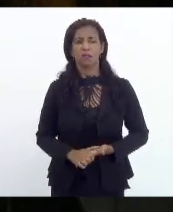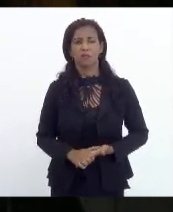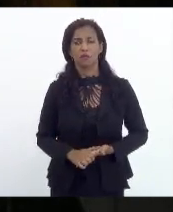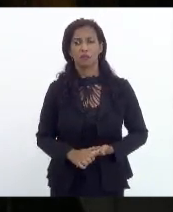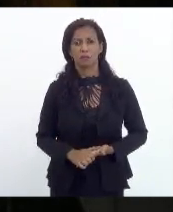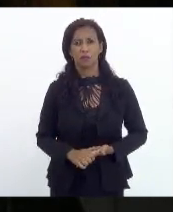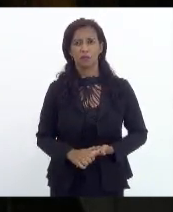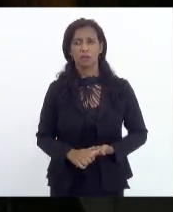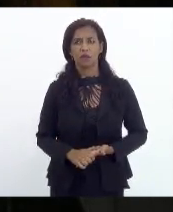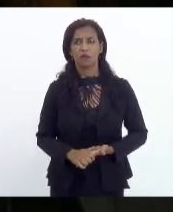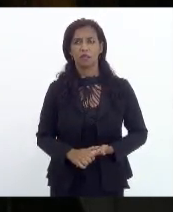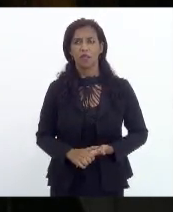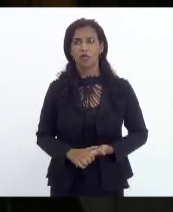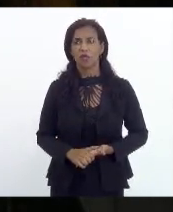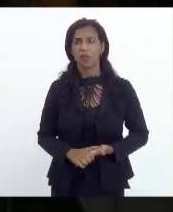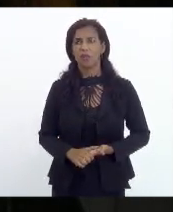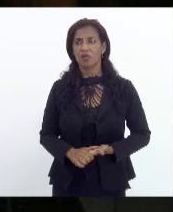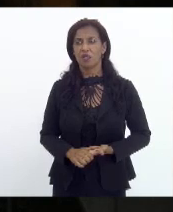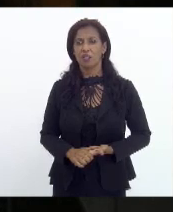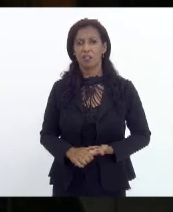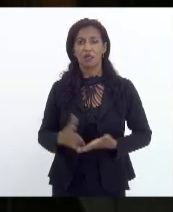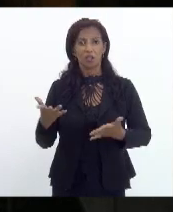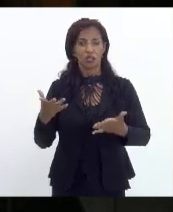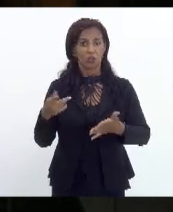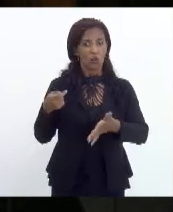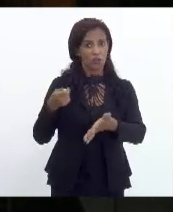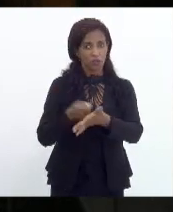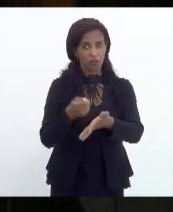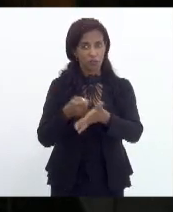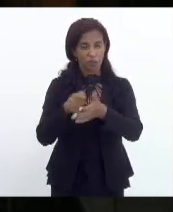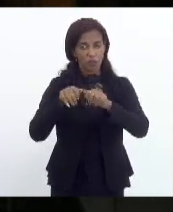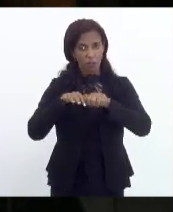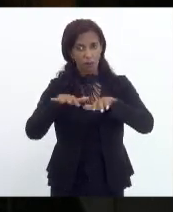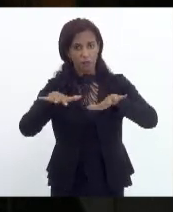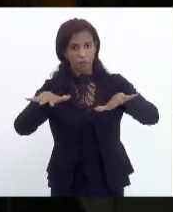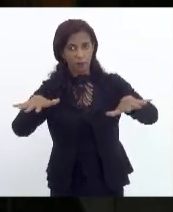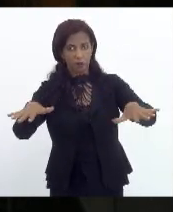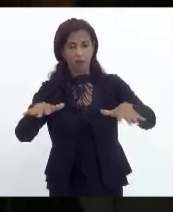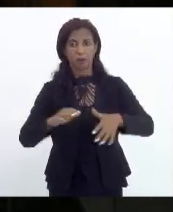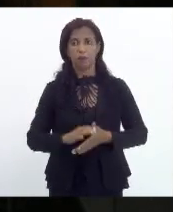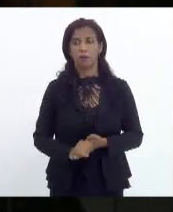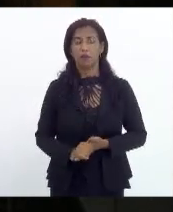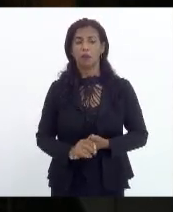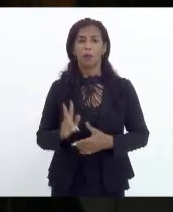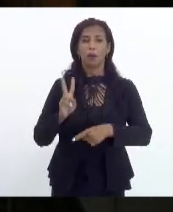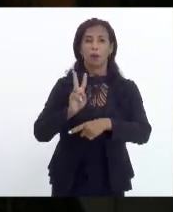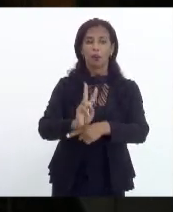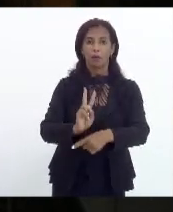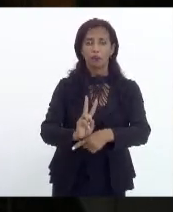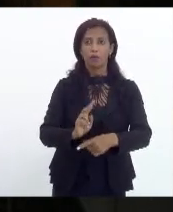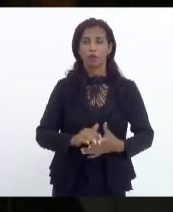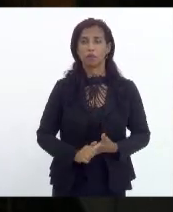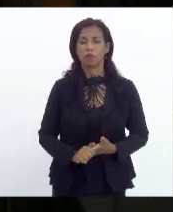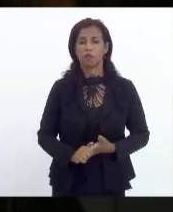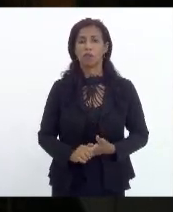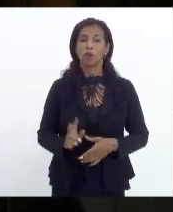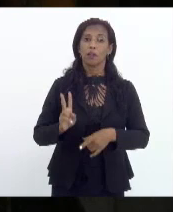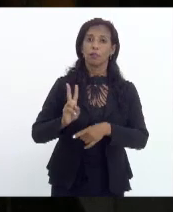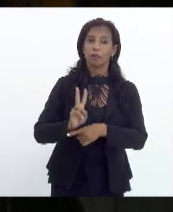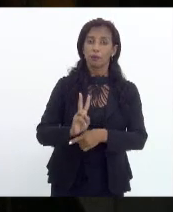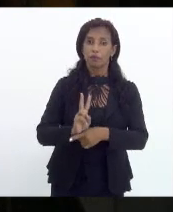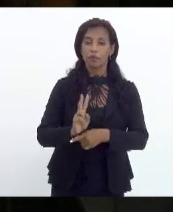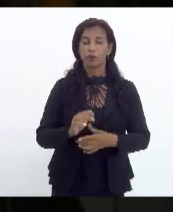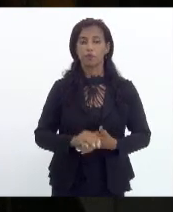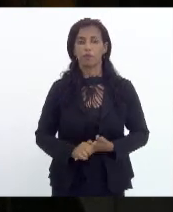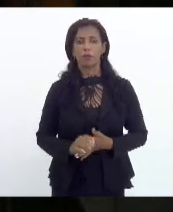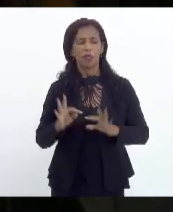a possibilidade de enfrentar a pandemia é só com prevenção e prevenção